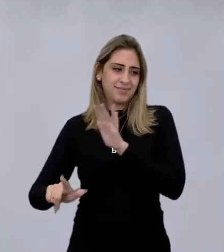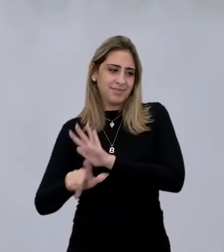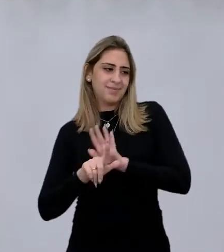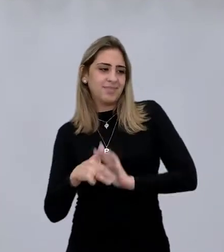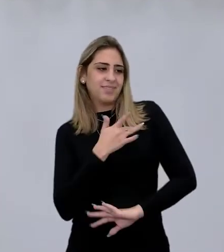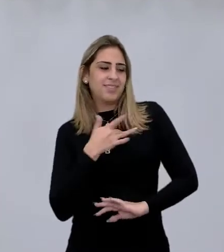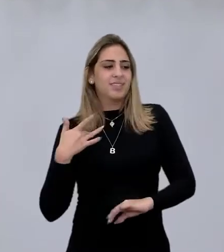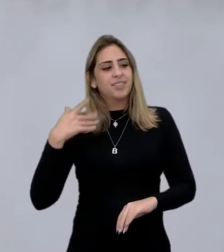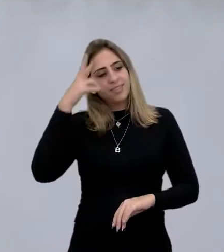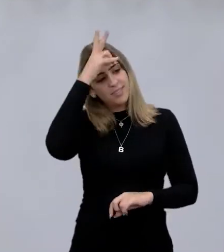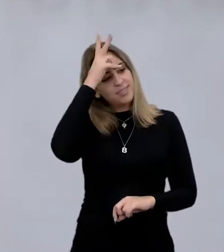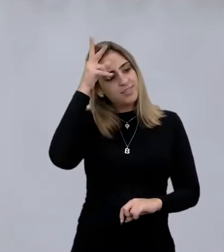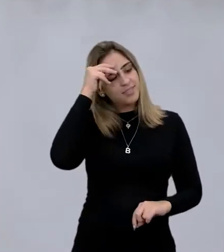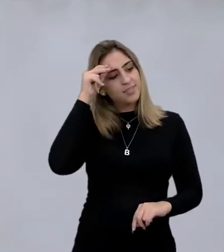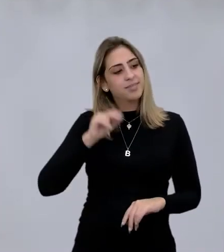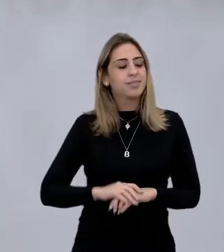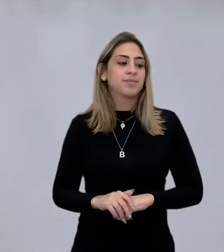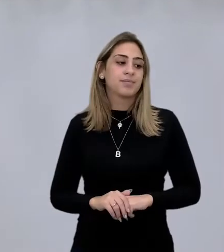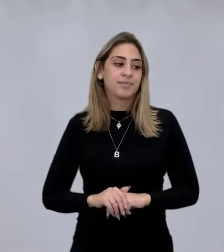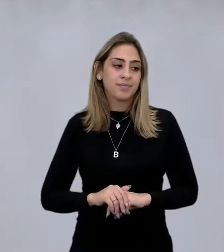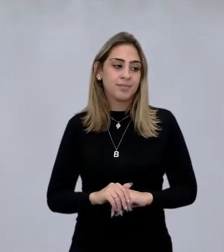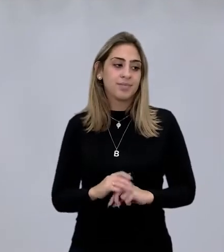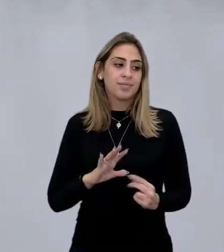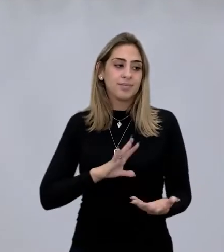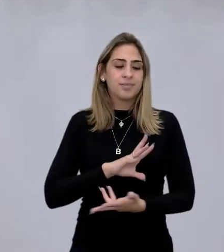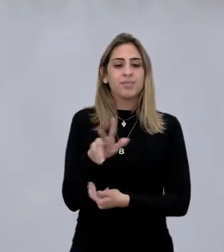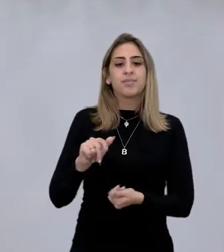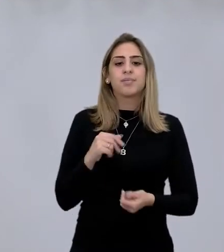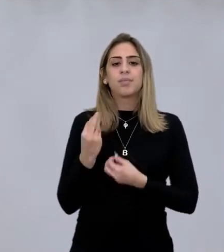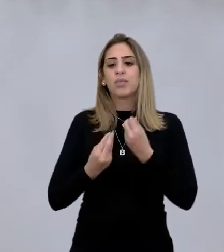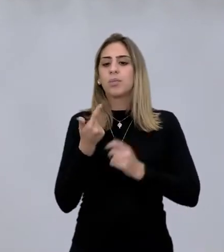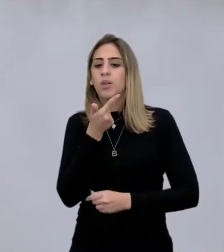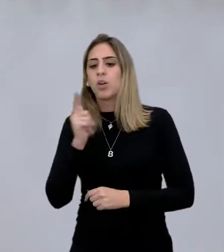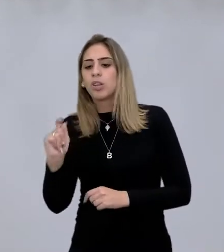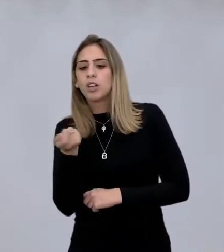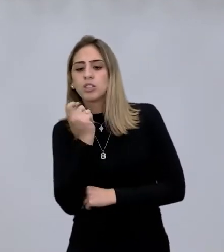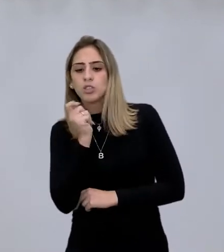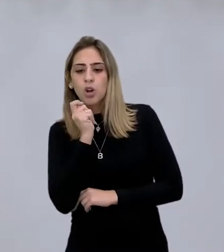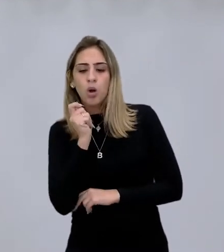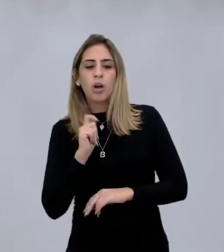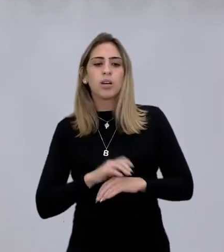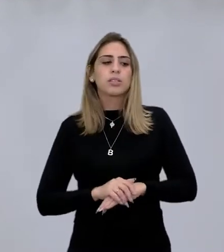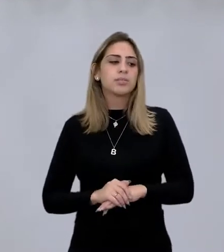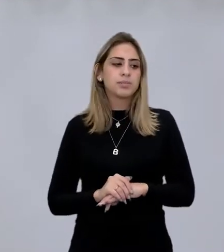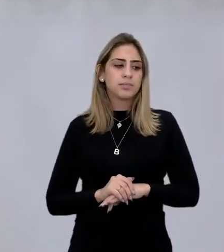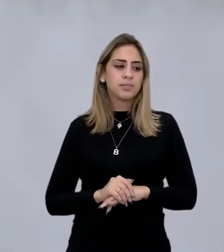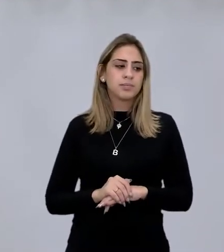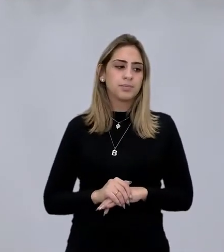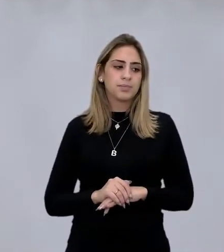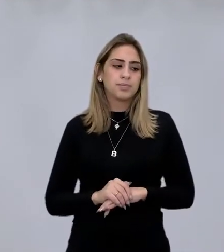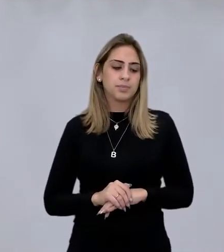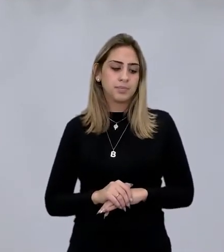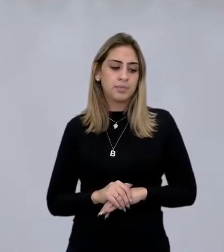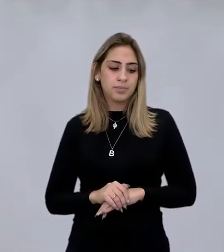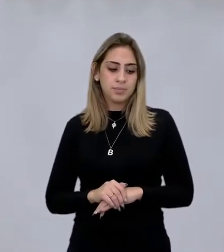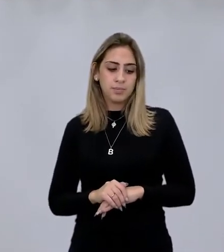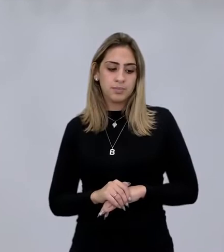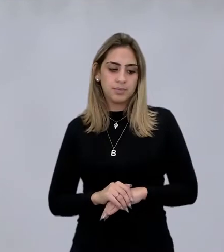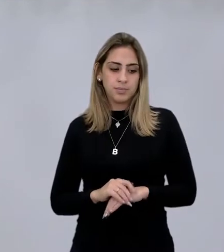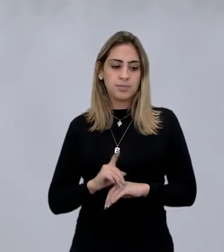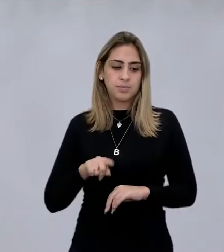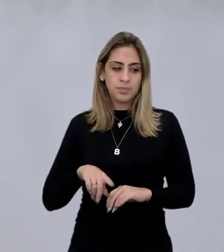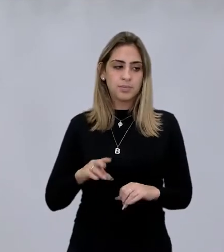saúde pública. Por quê? Porque o consumo de álcool, assim como outras drogas e do cigarro, enfim, ele